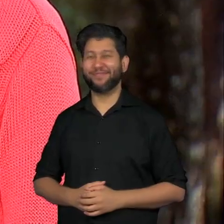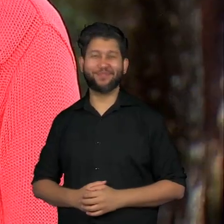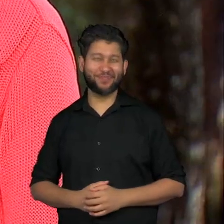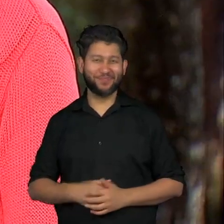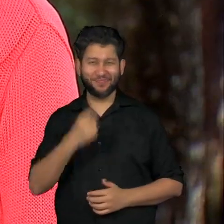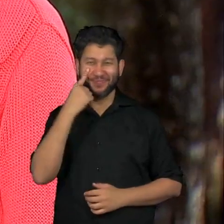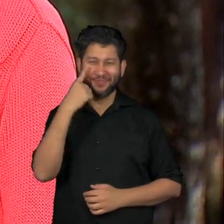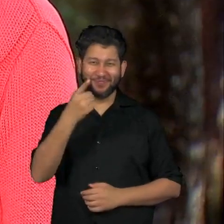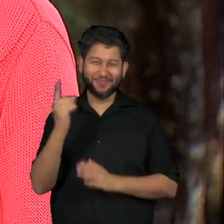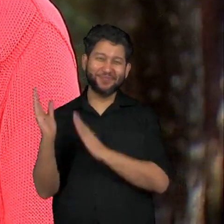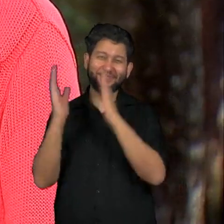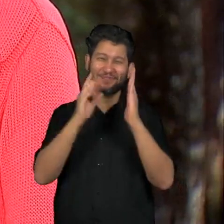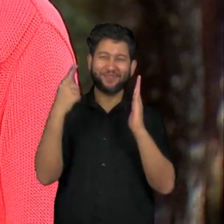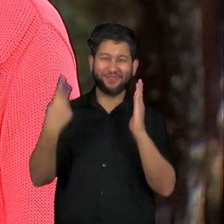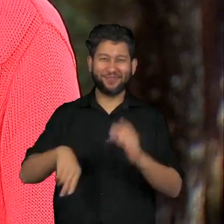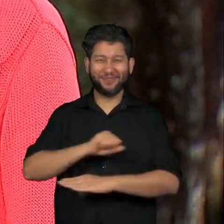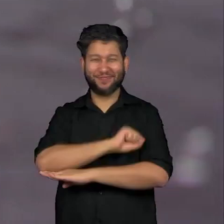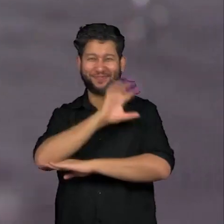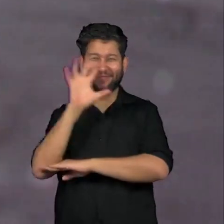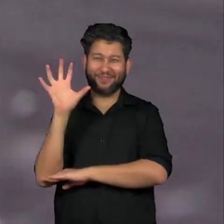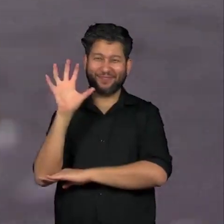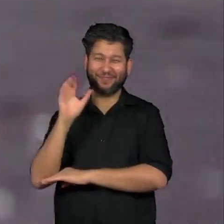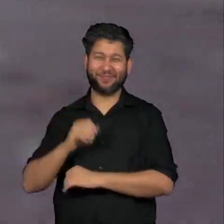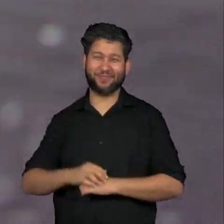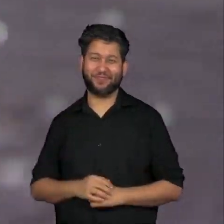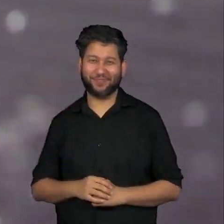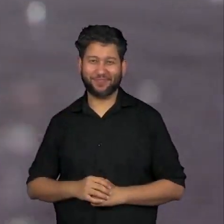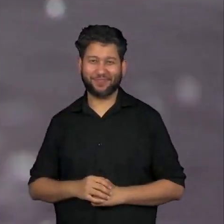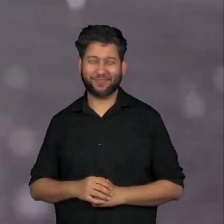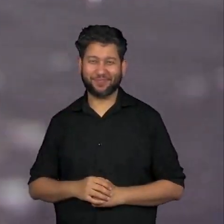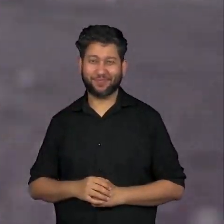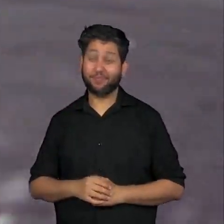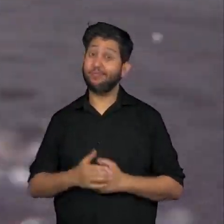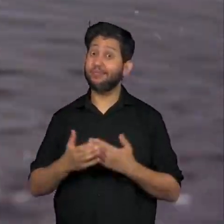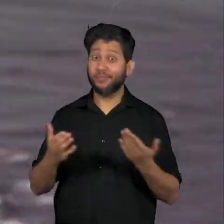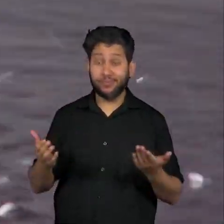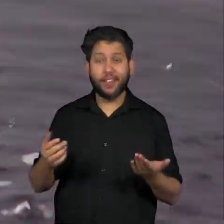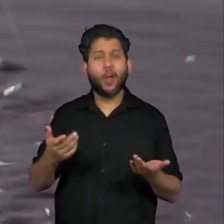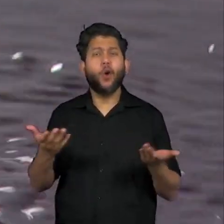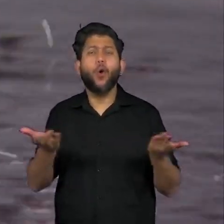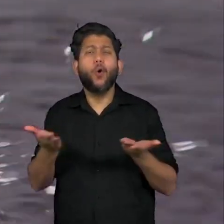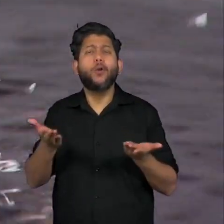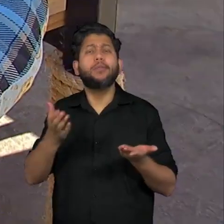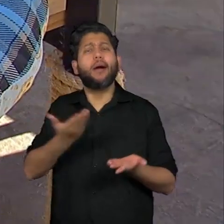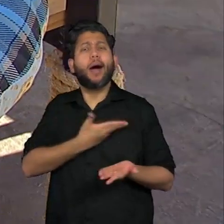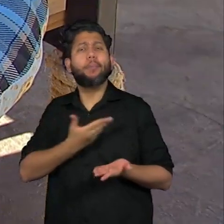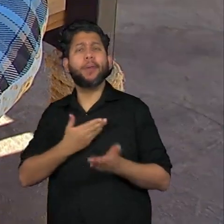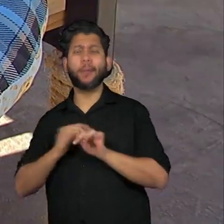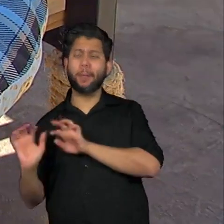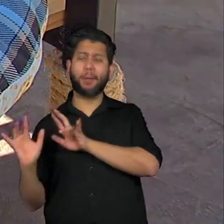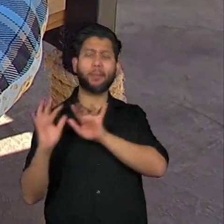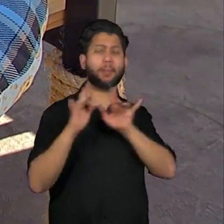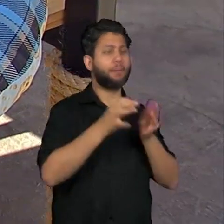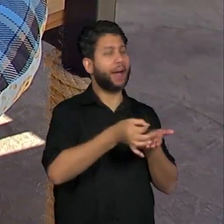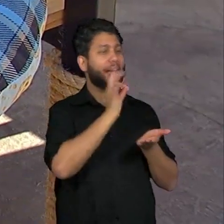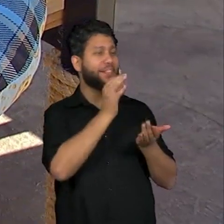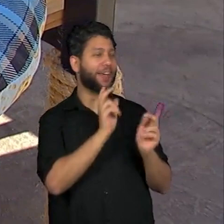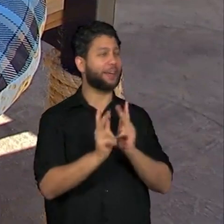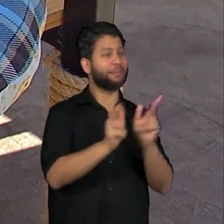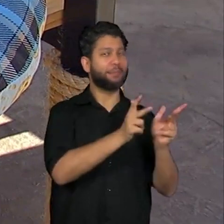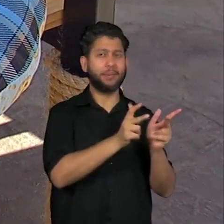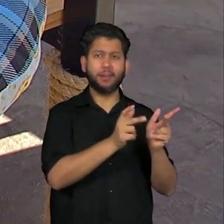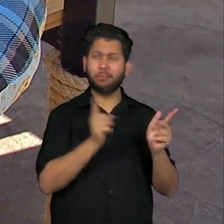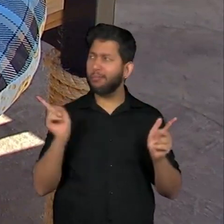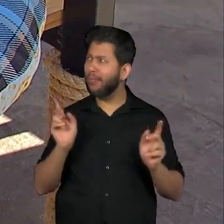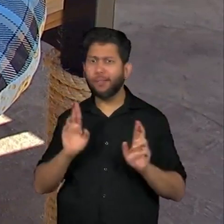Veja a seguir aqui no Repórter Eco. Um novo tipo de cafeteria se espalha pelas cidades